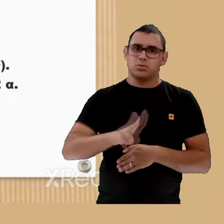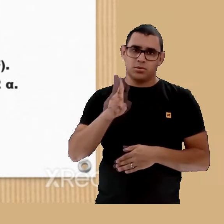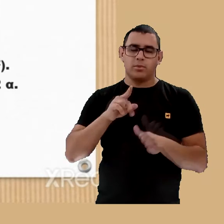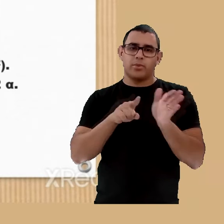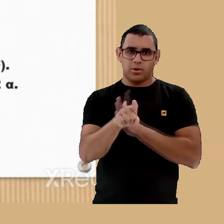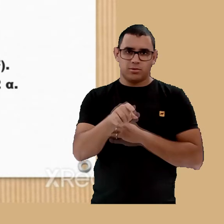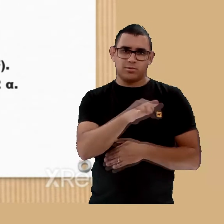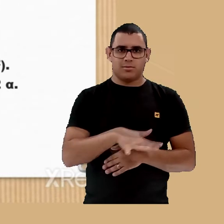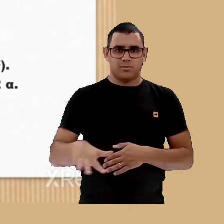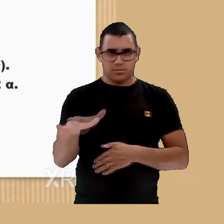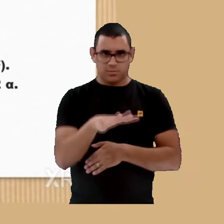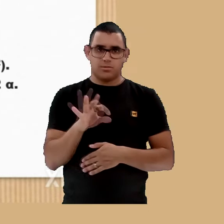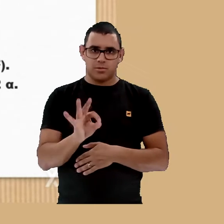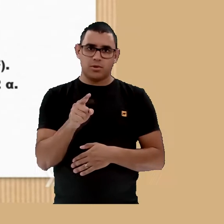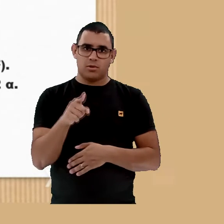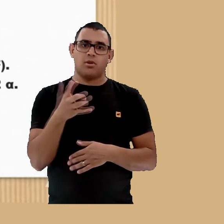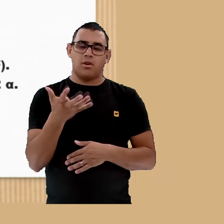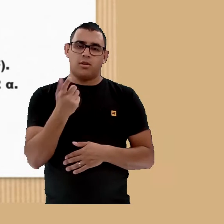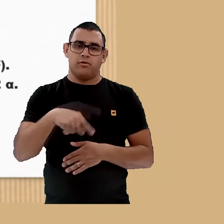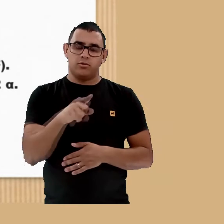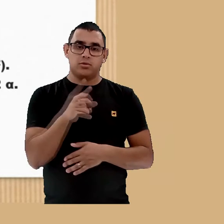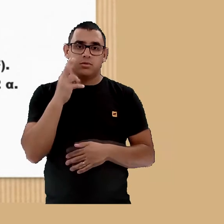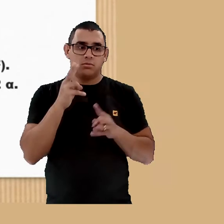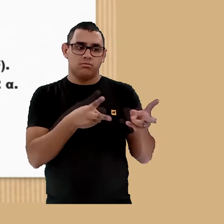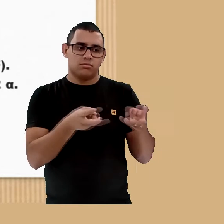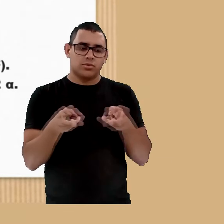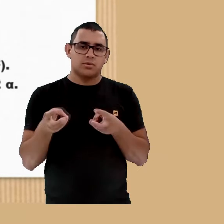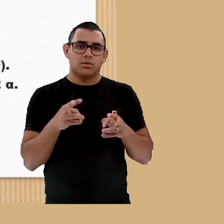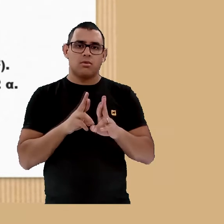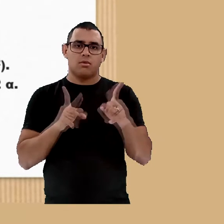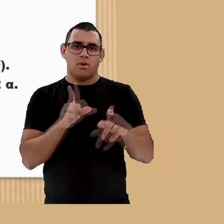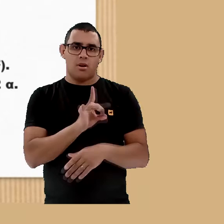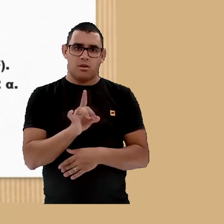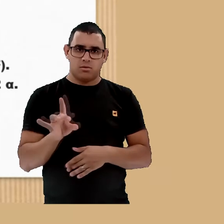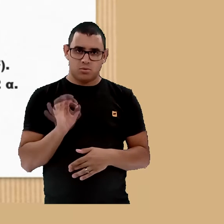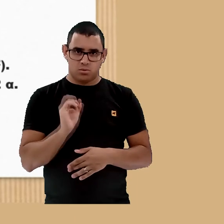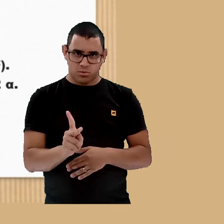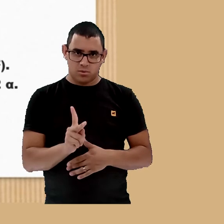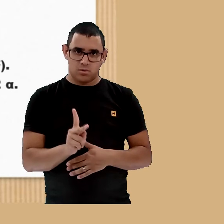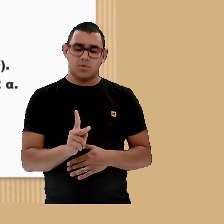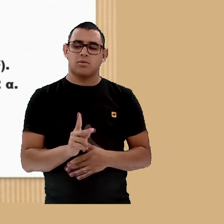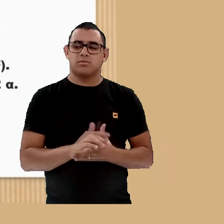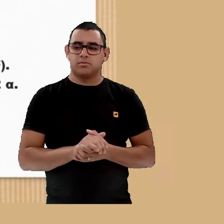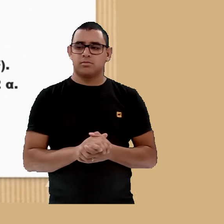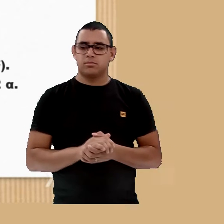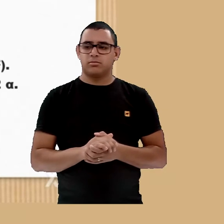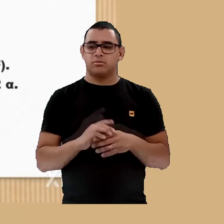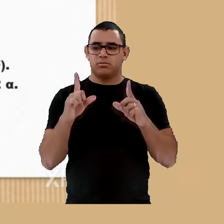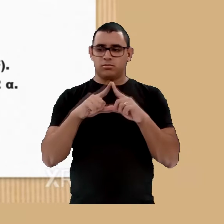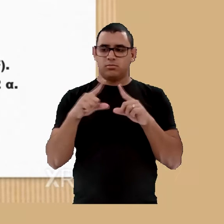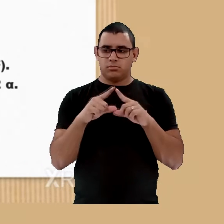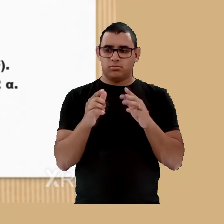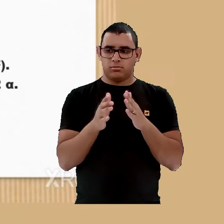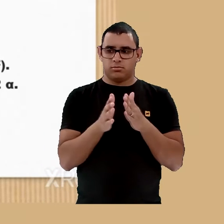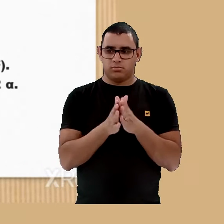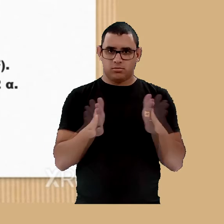essa questão da dilatação superficial, que eu quero que vocês vejam a diferença de cada uma. A dilatação linear há um aumento em